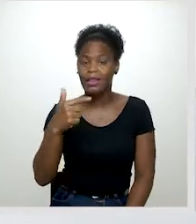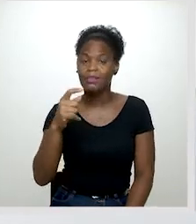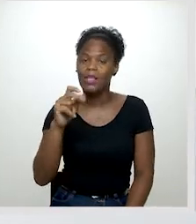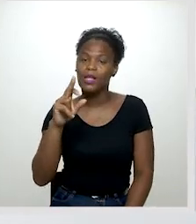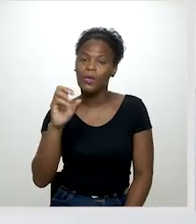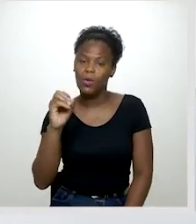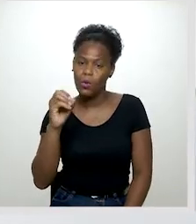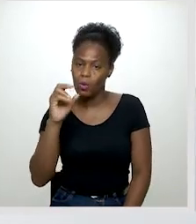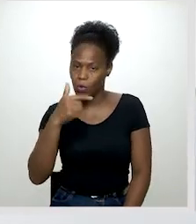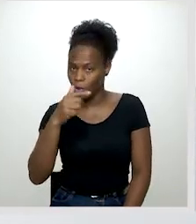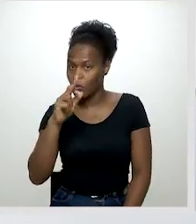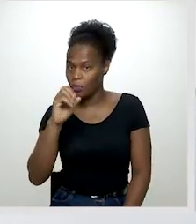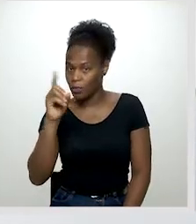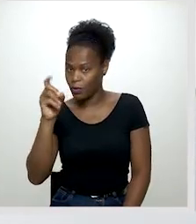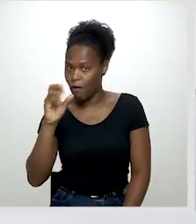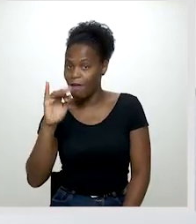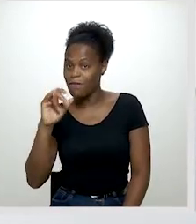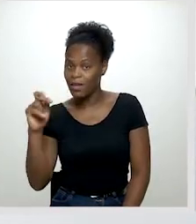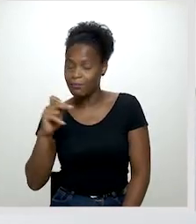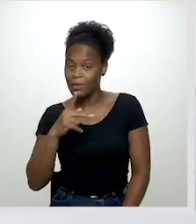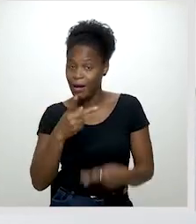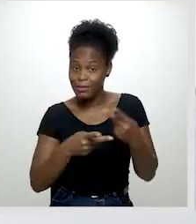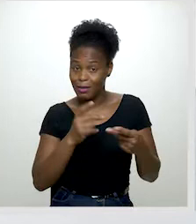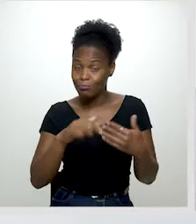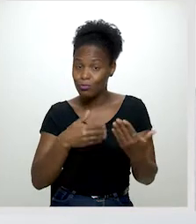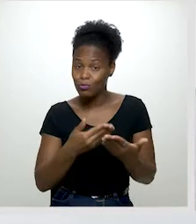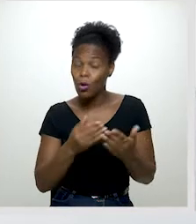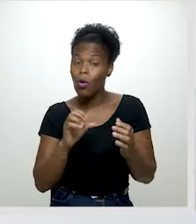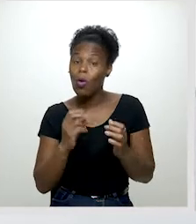Analisar os pressupostos ou condições